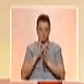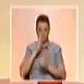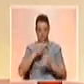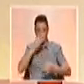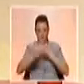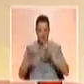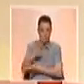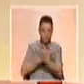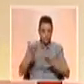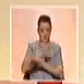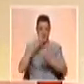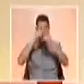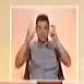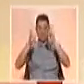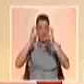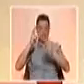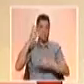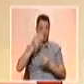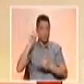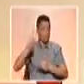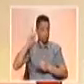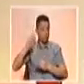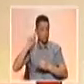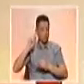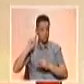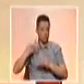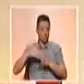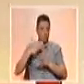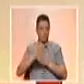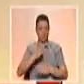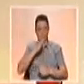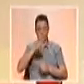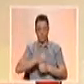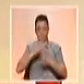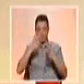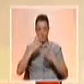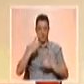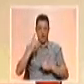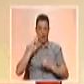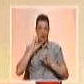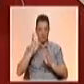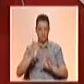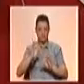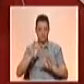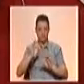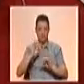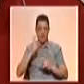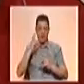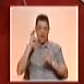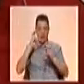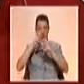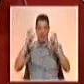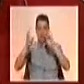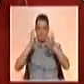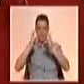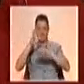a falar. E as empresas são fundamentais, nós não podemos estar contra e virar as costas. As próprias empresas, elas muitas vezes fazem automonitorização, até dos seus